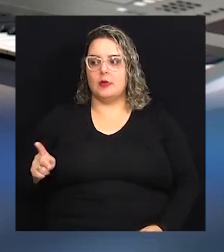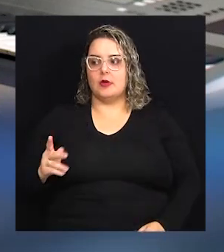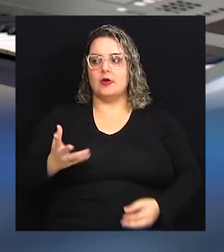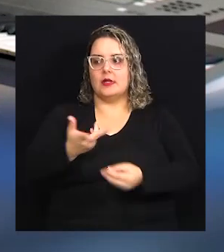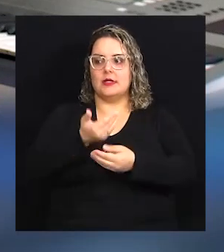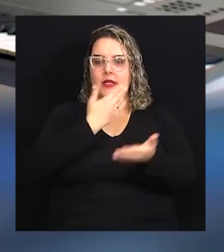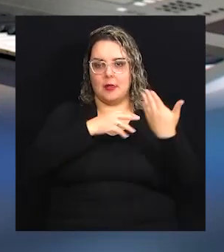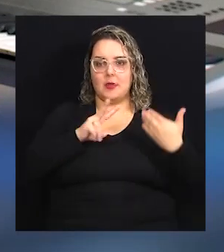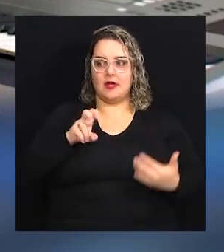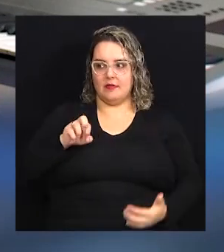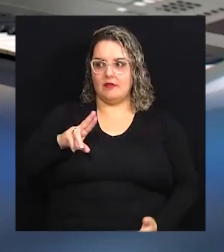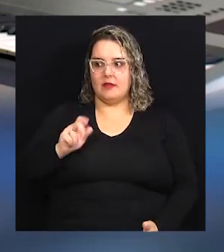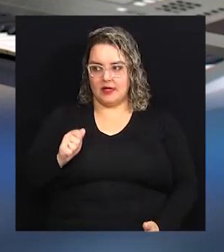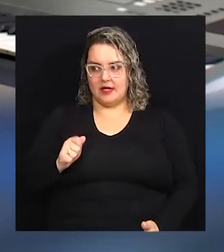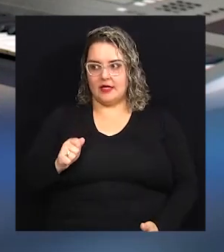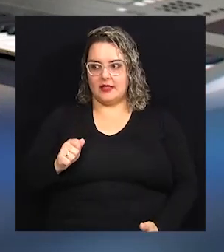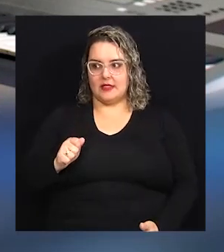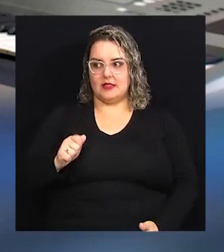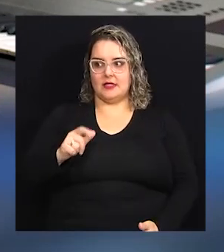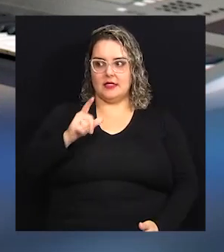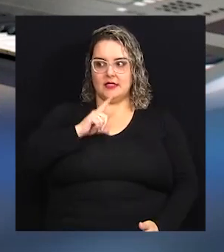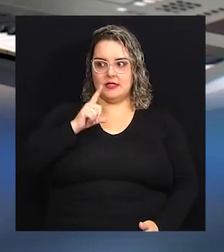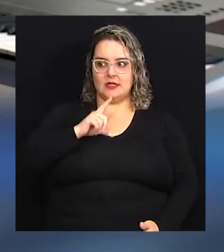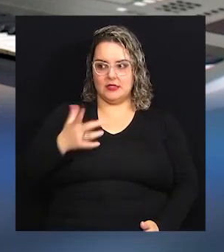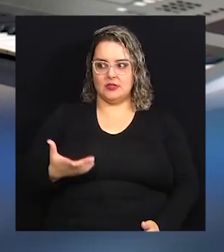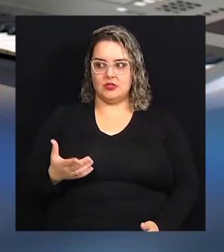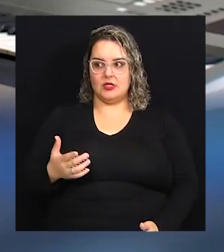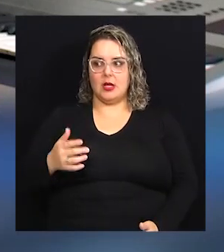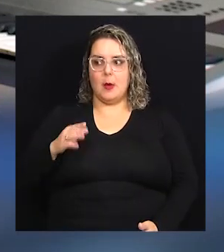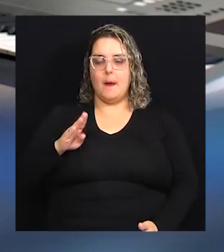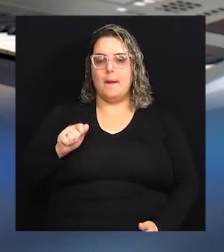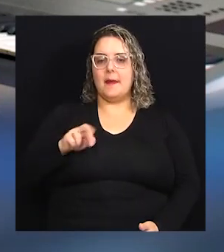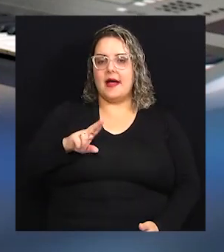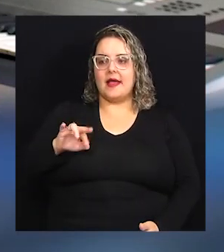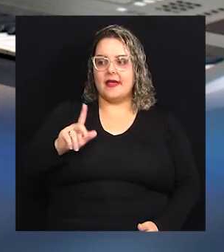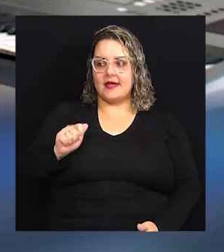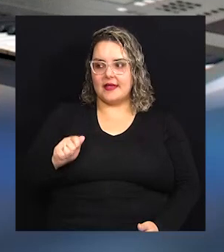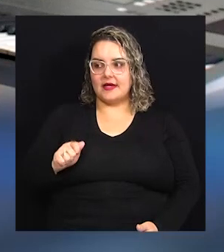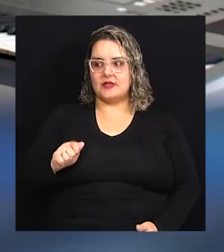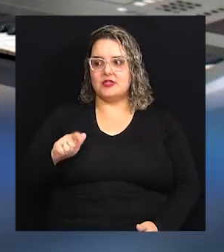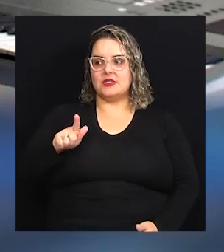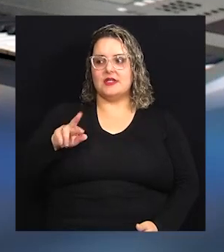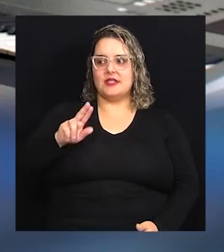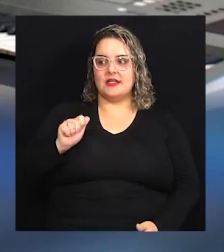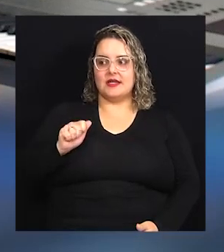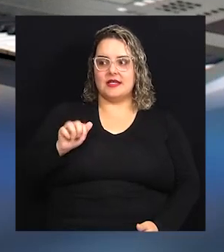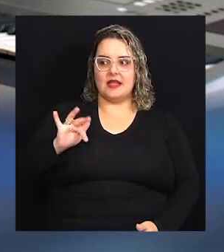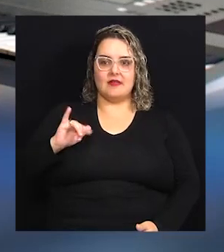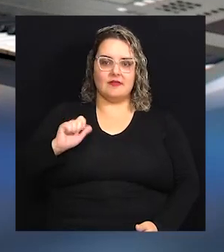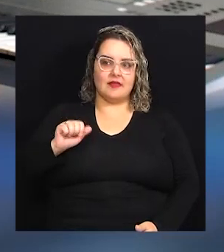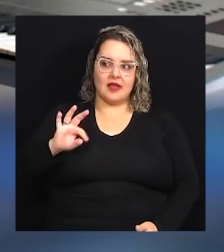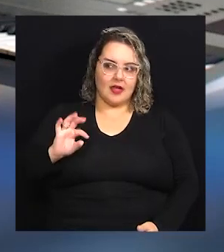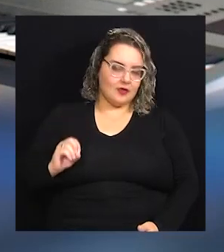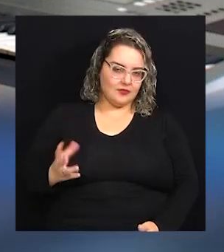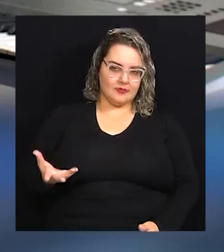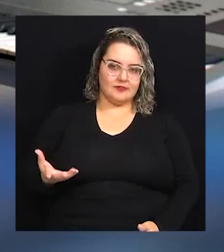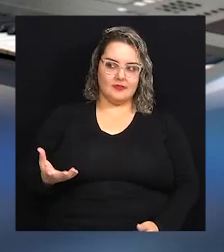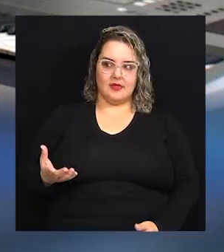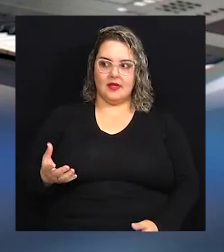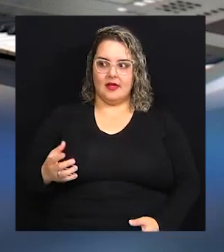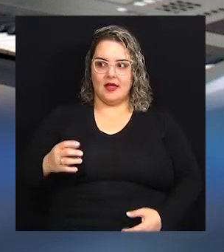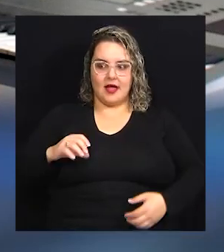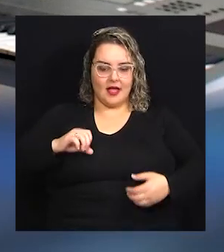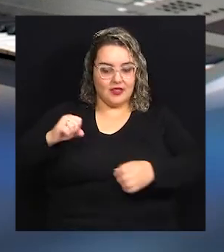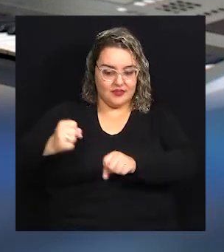de artes, que na época era a Vera, que tinha umas barricas de grafiato, eu cortei um cabo de vassoura e fiz para